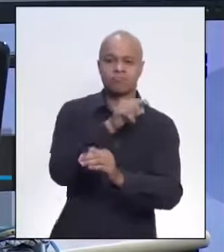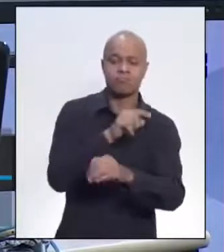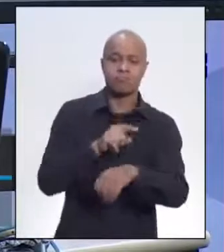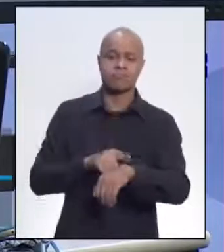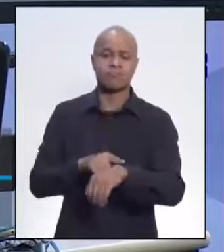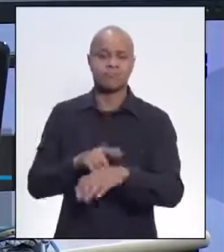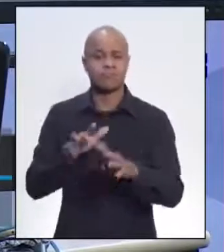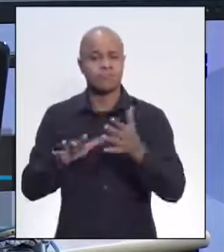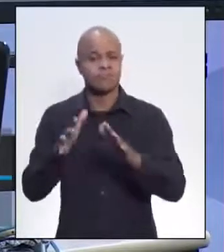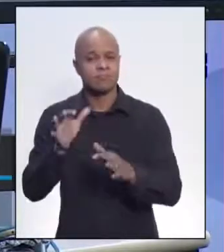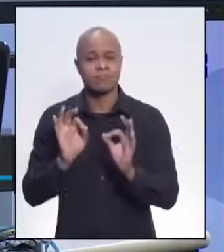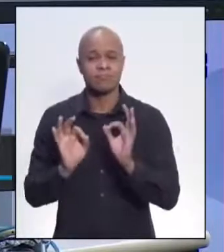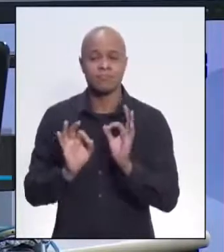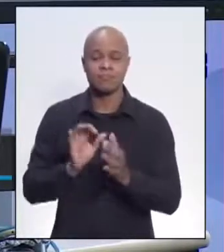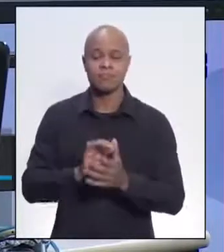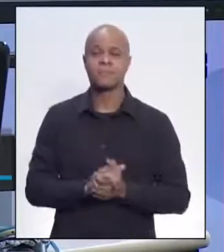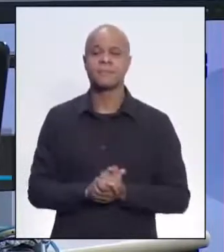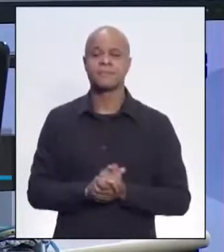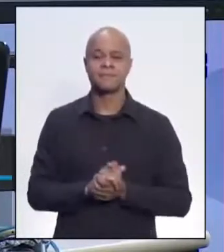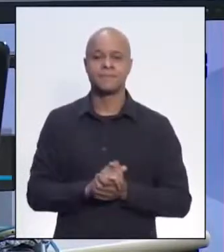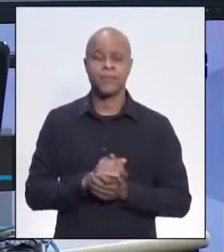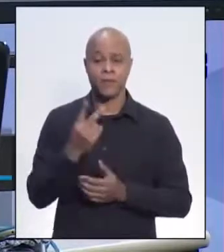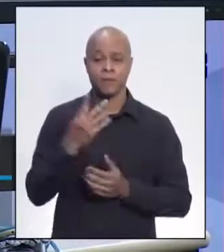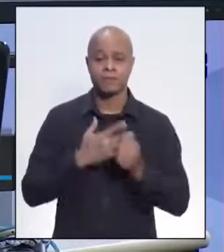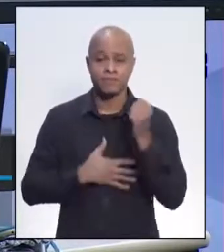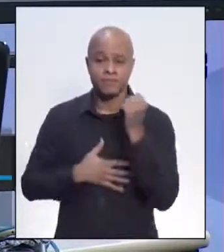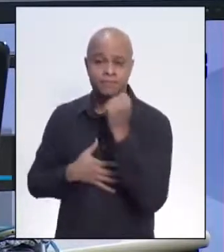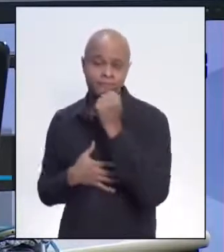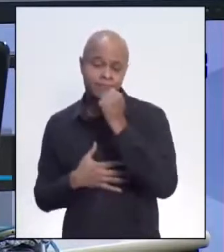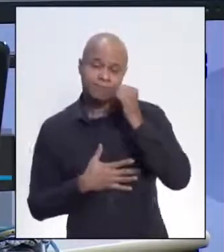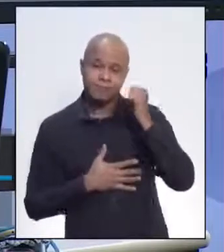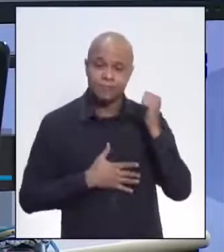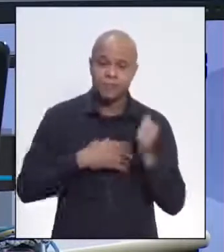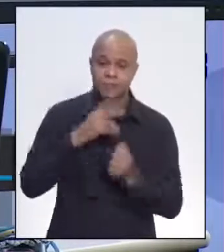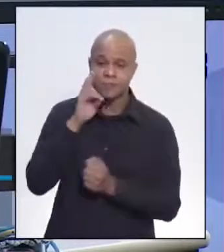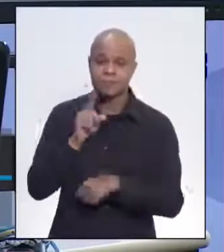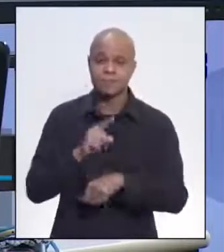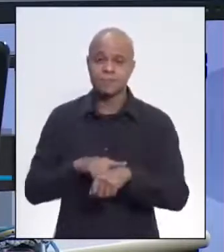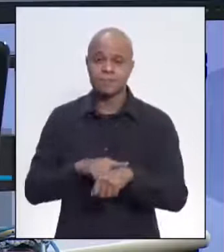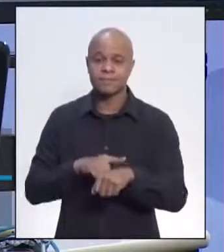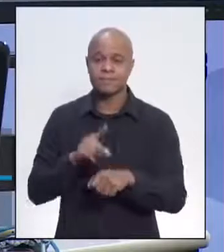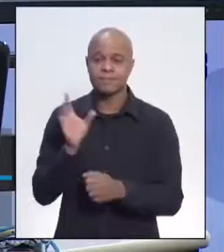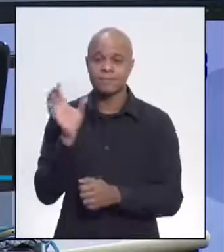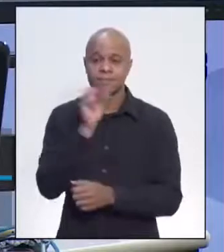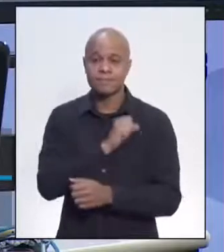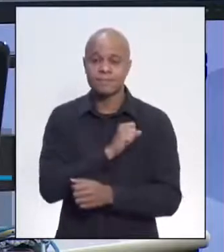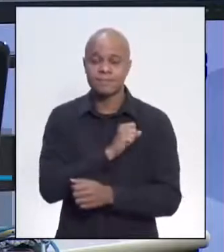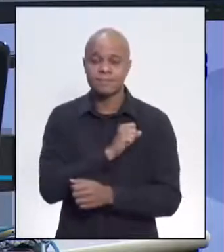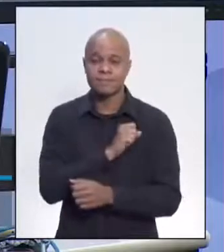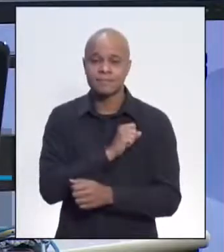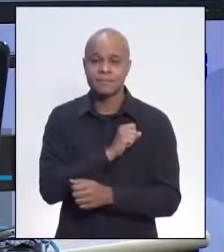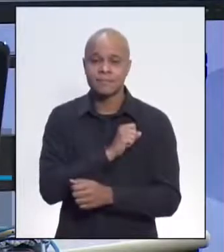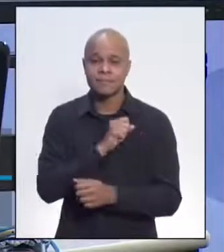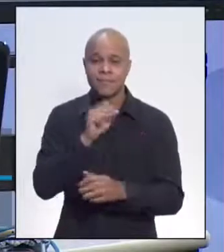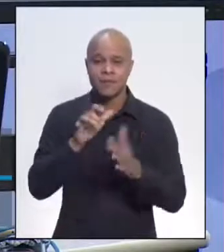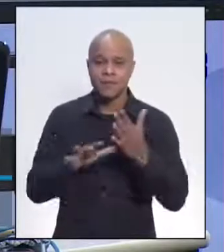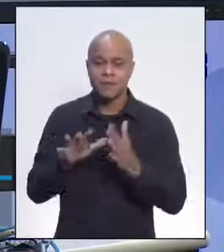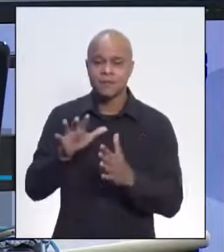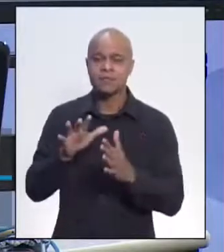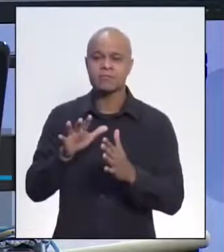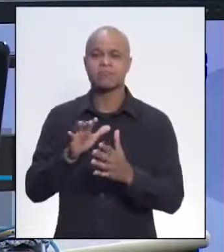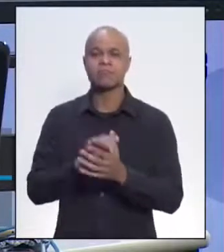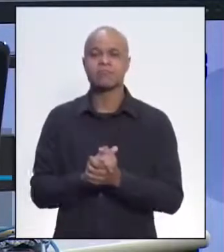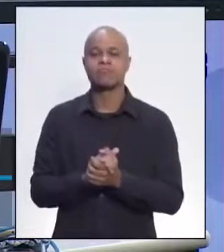acho que assim, nas duas danças ela alternou entre o tempo rápido e o moderado em alguns momentos. E